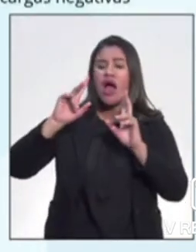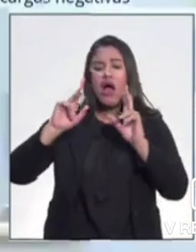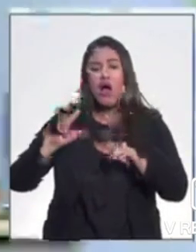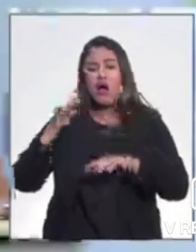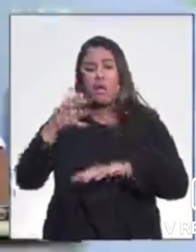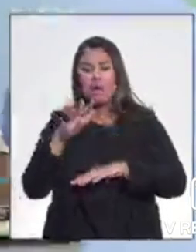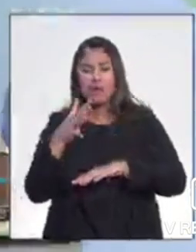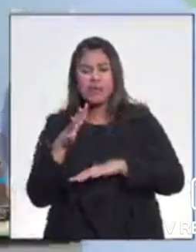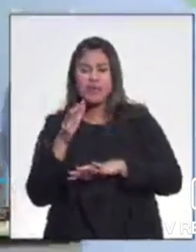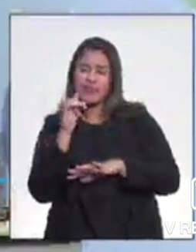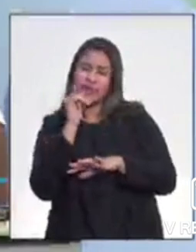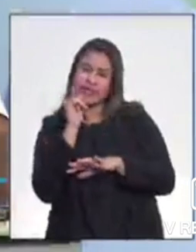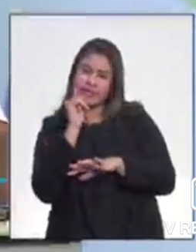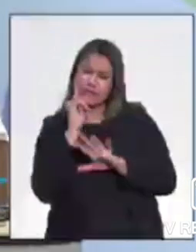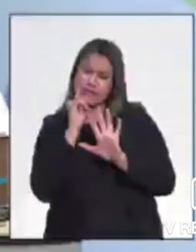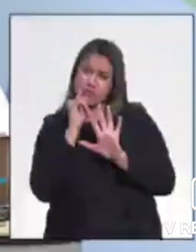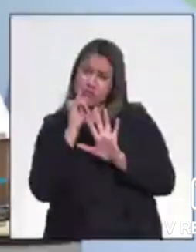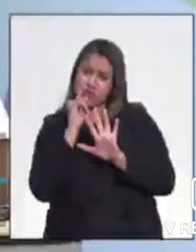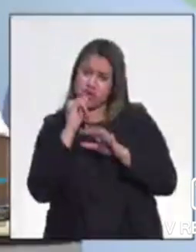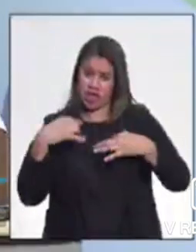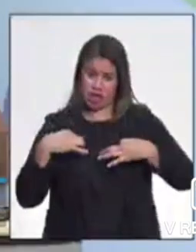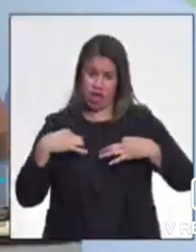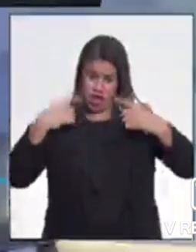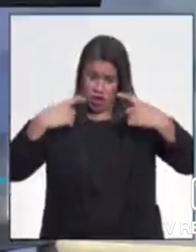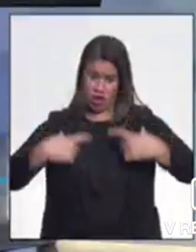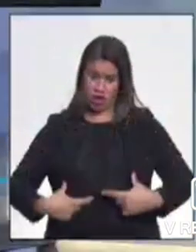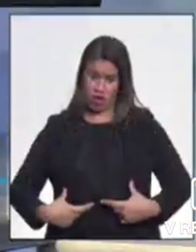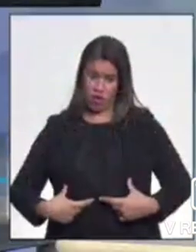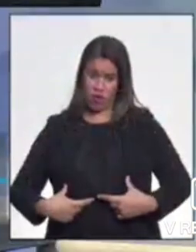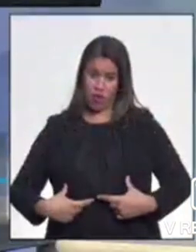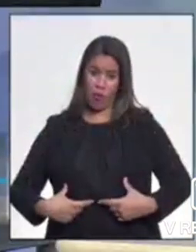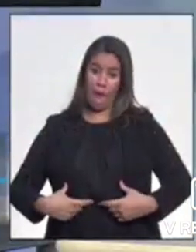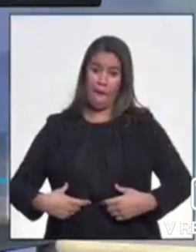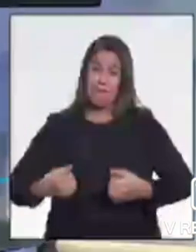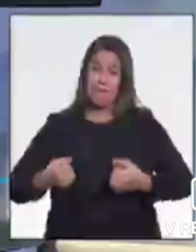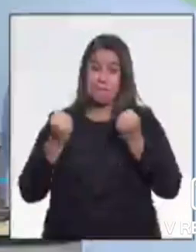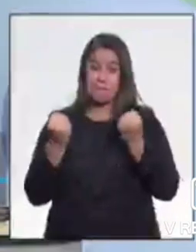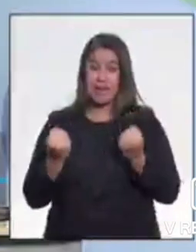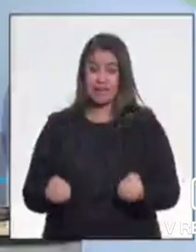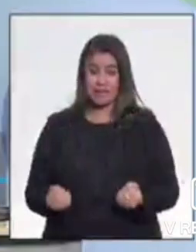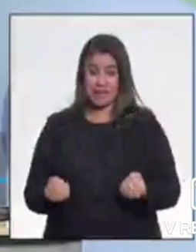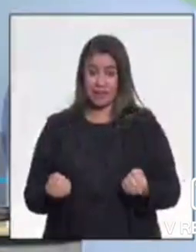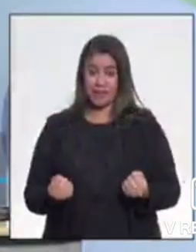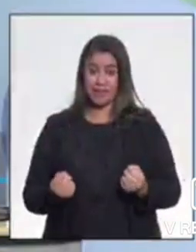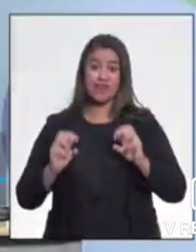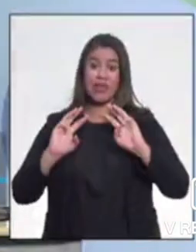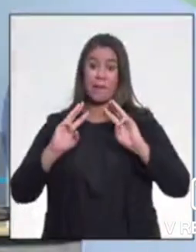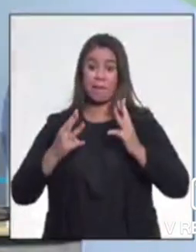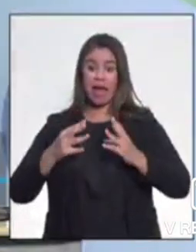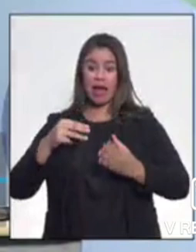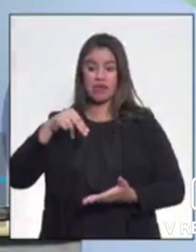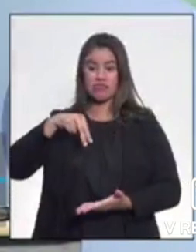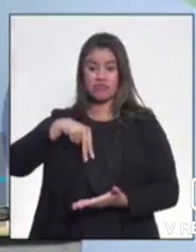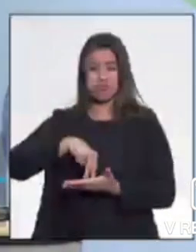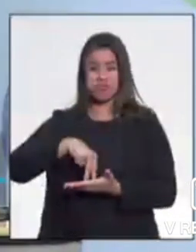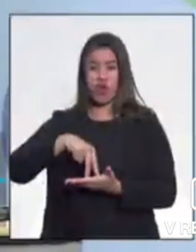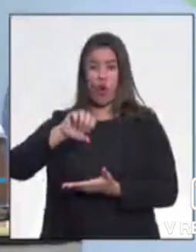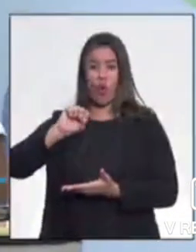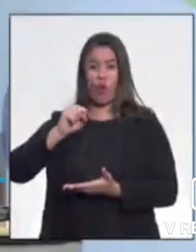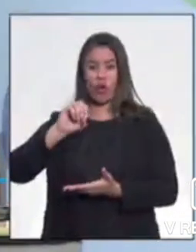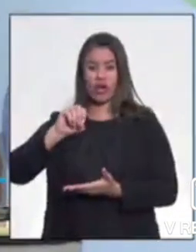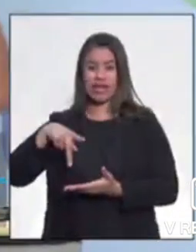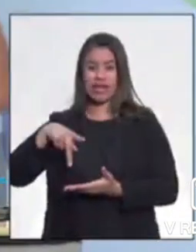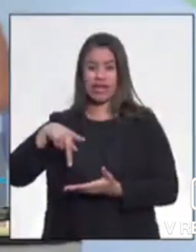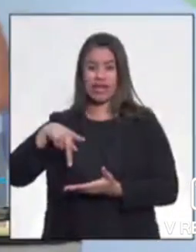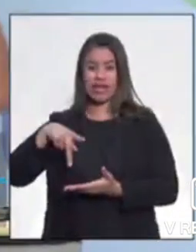né? A gente vai lá, sou eu, subo numa balança, e aí vou medir a minha massa. Aí tô lá, com 80 quilos.